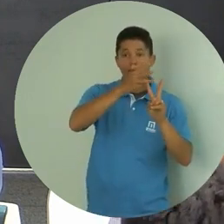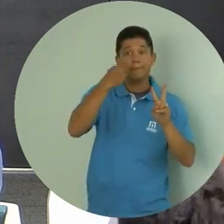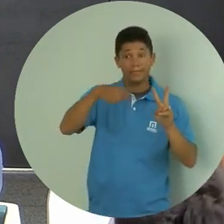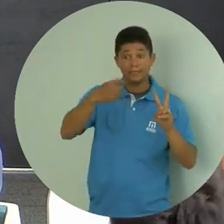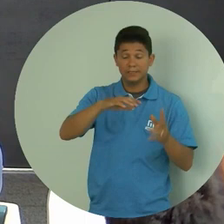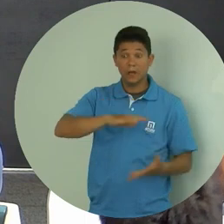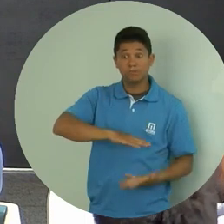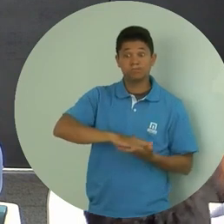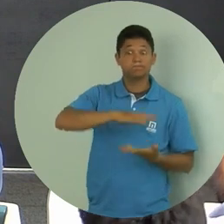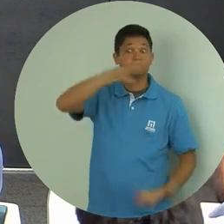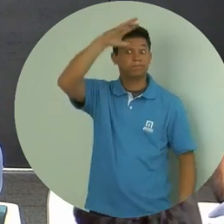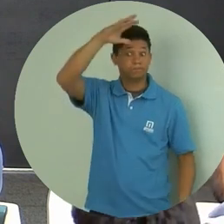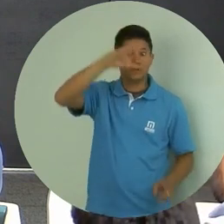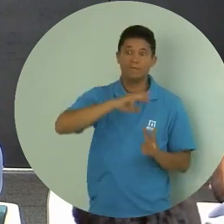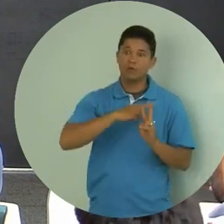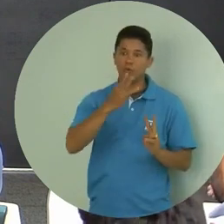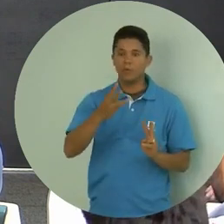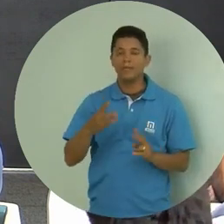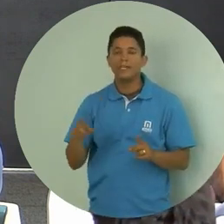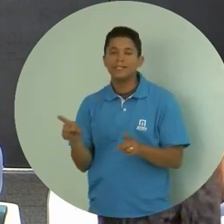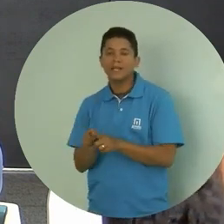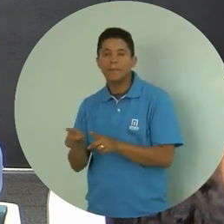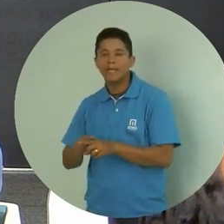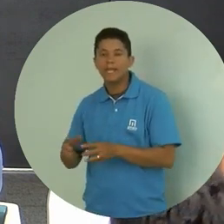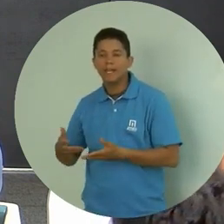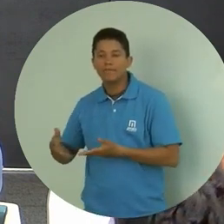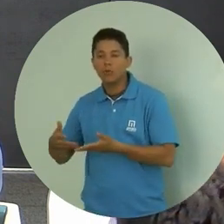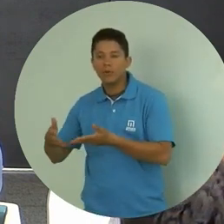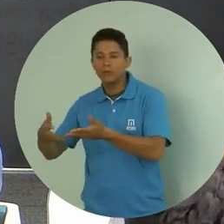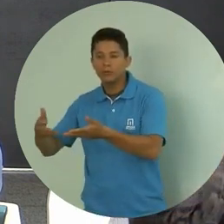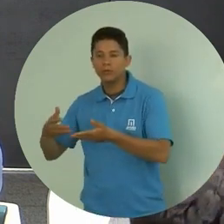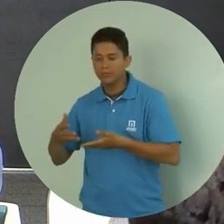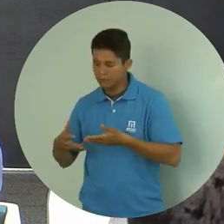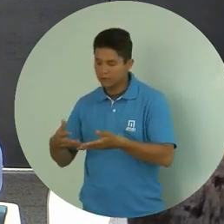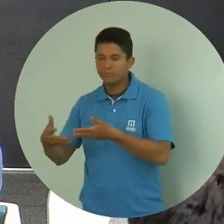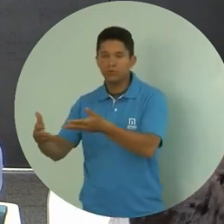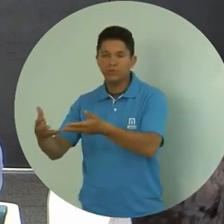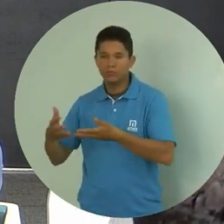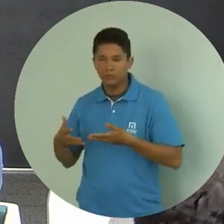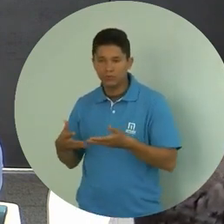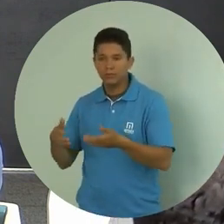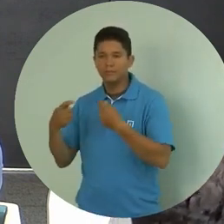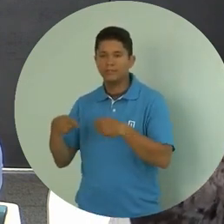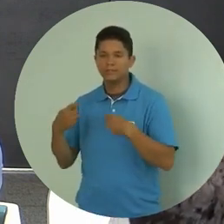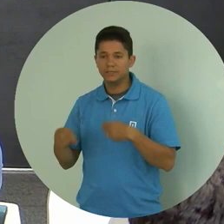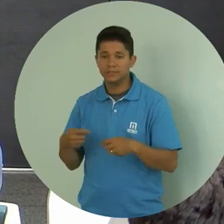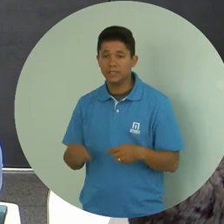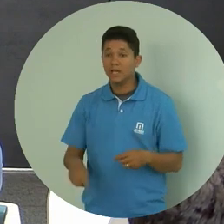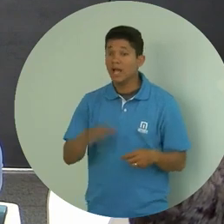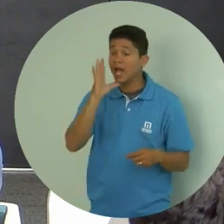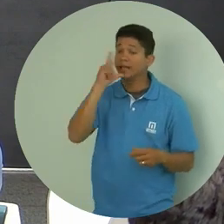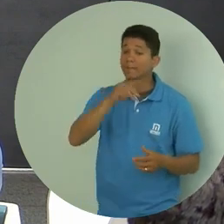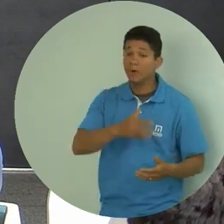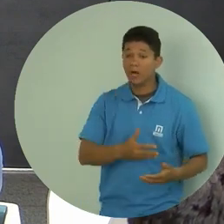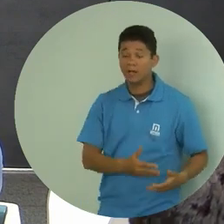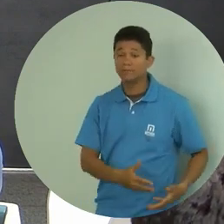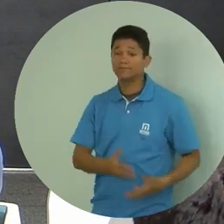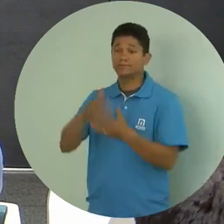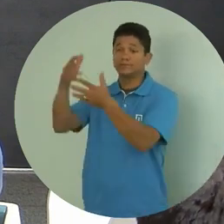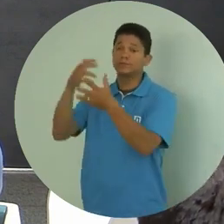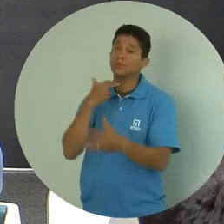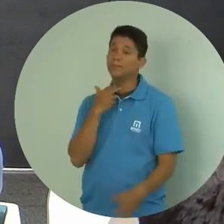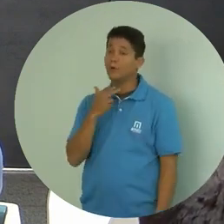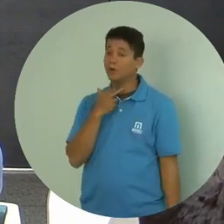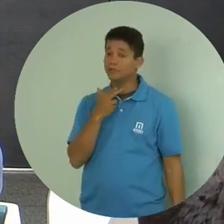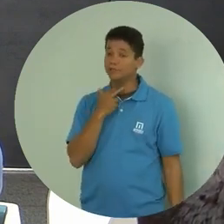volume, fluidez, mas não pode demorar muito a endurecer, senão você não sobe a forma. Então, num certo